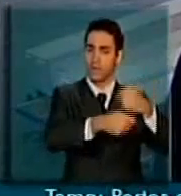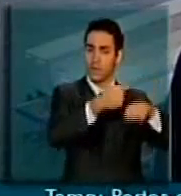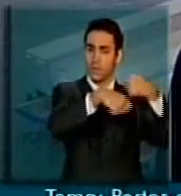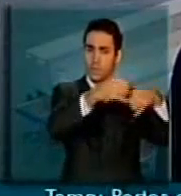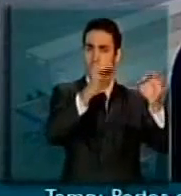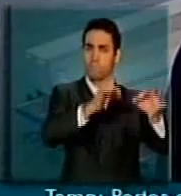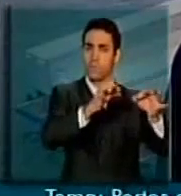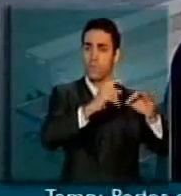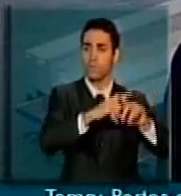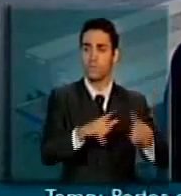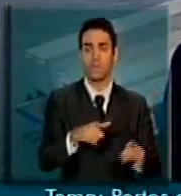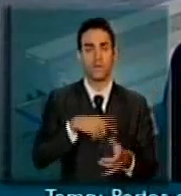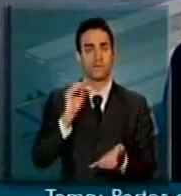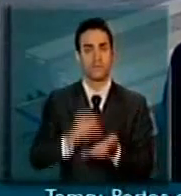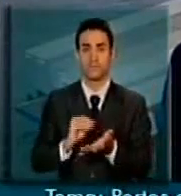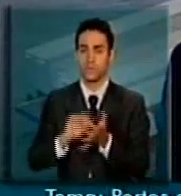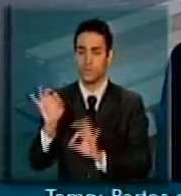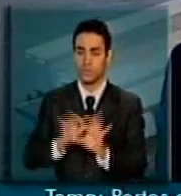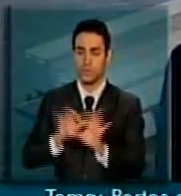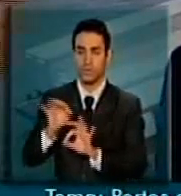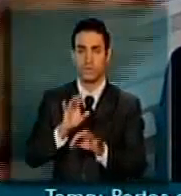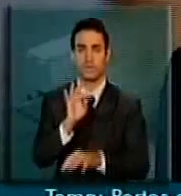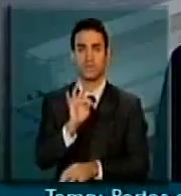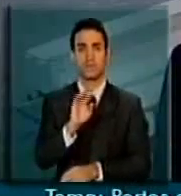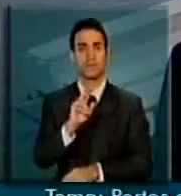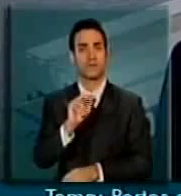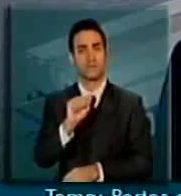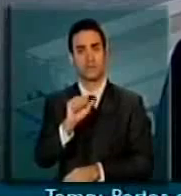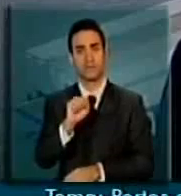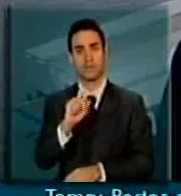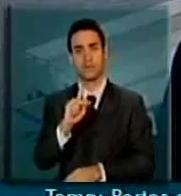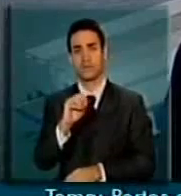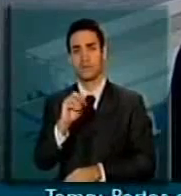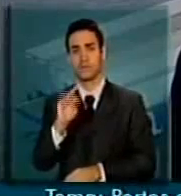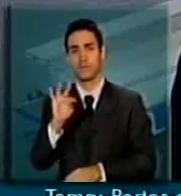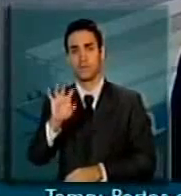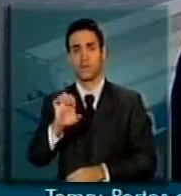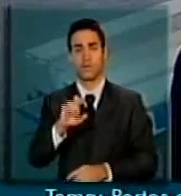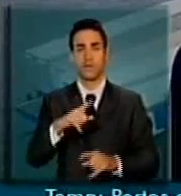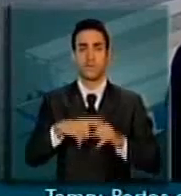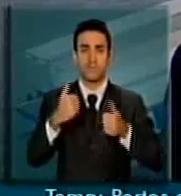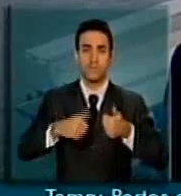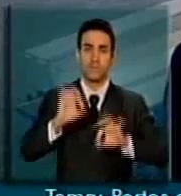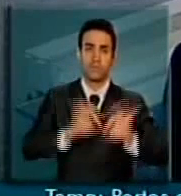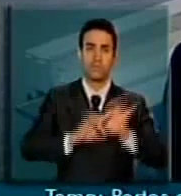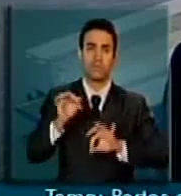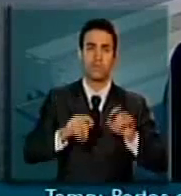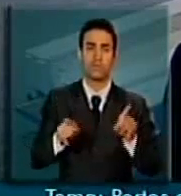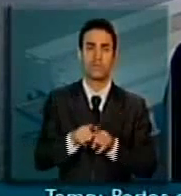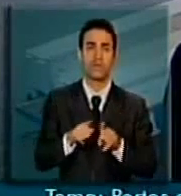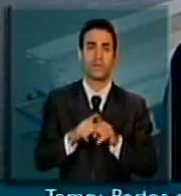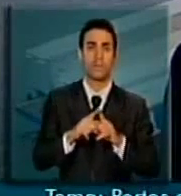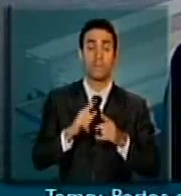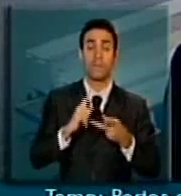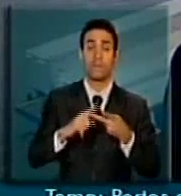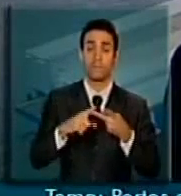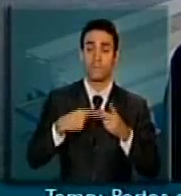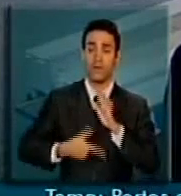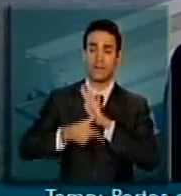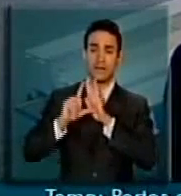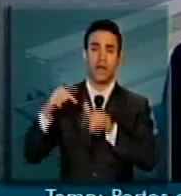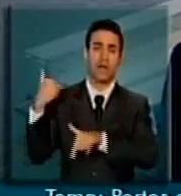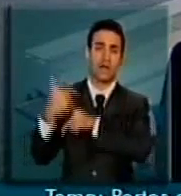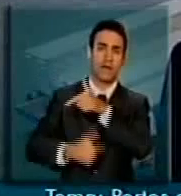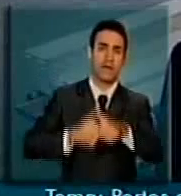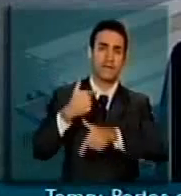como deveríamos. O Seminário de Portos e Vias Navegáveis, um olhar para a infraestrutura, é a materialização de um trabalho realizado ao